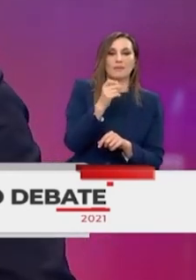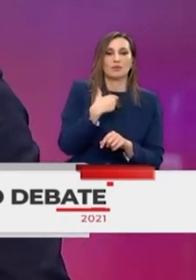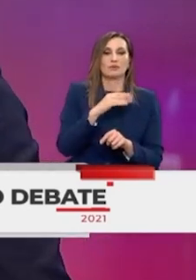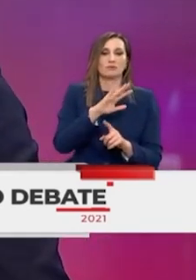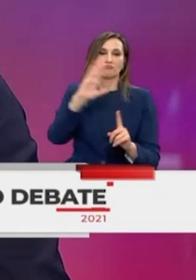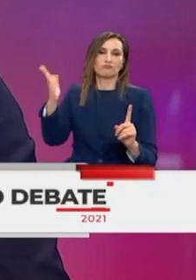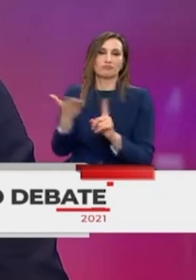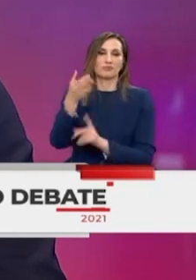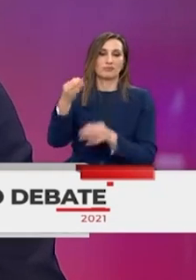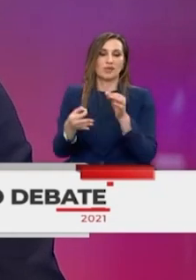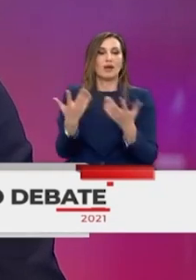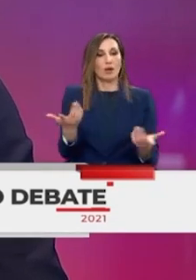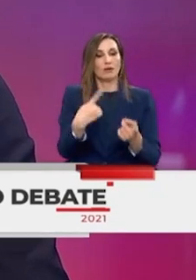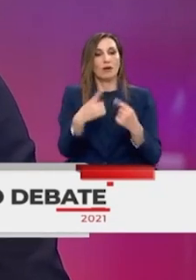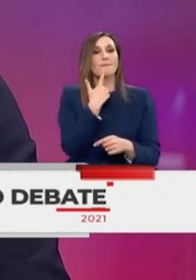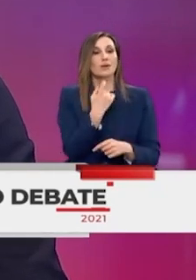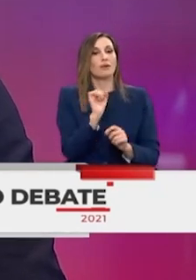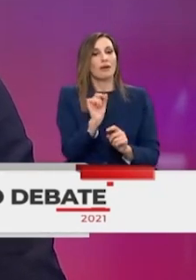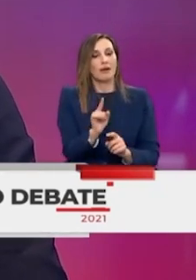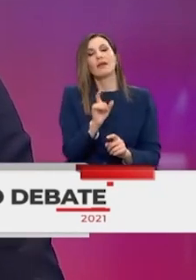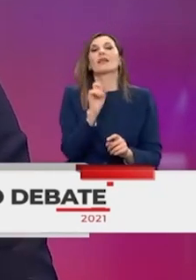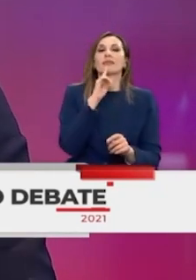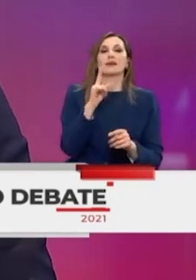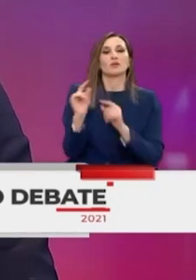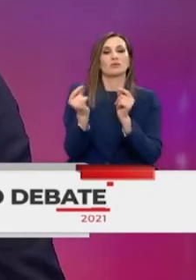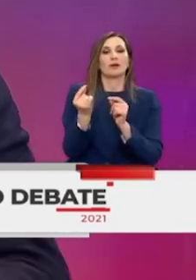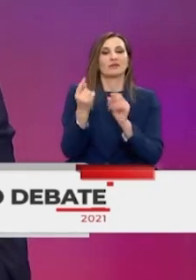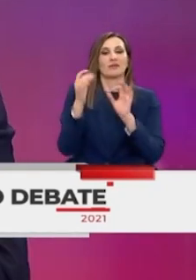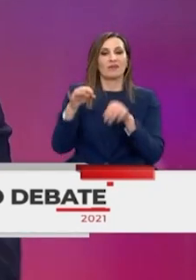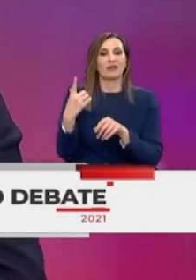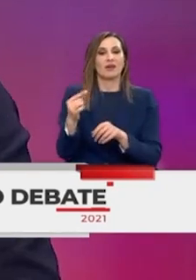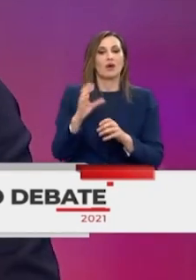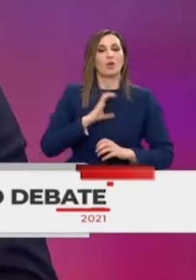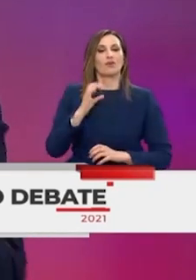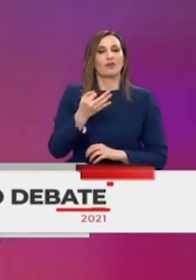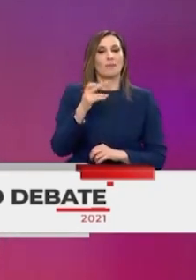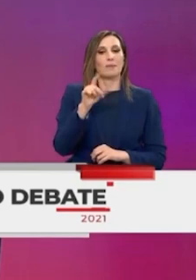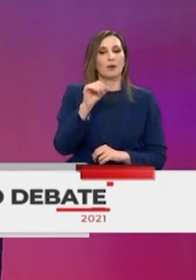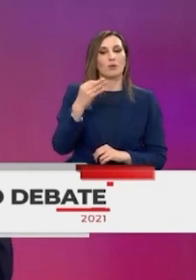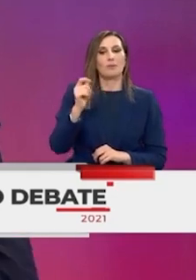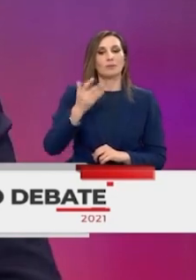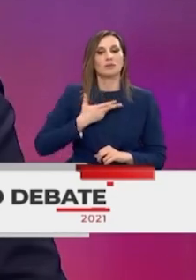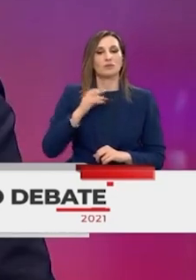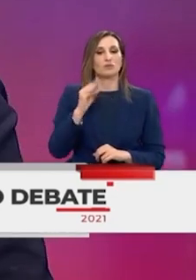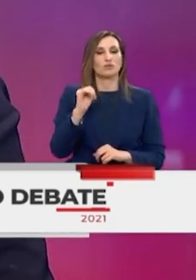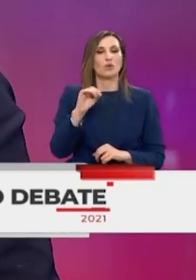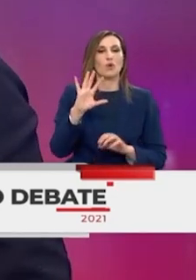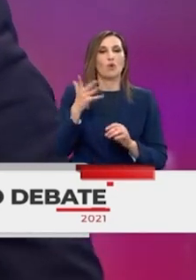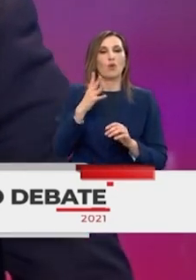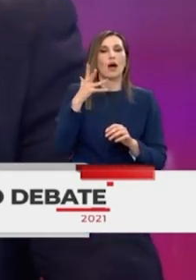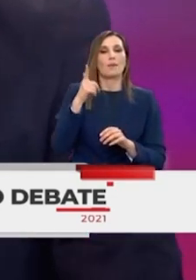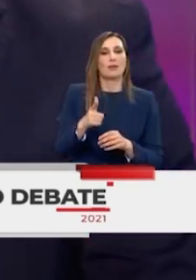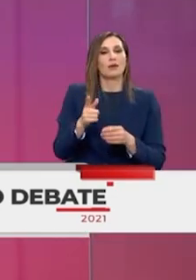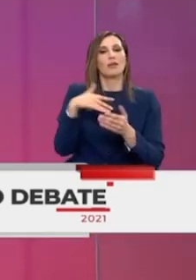condenado ou não. Pergunta. E, portanto, a minha pergunta é esta. Consegue sair deste debate, depois do que eu lhe disse, mantendo a confiança em Paulo Pedroso, ou vai amanhã retirar a confiança em Paulo Pedroso?